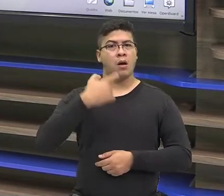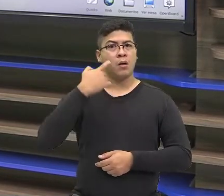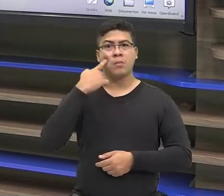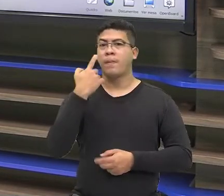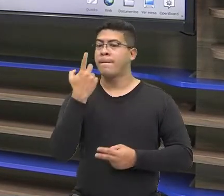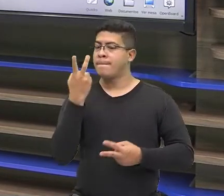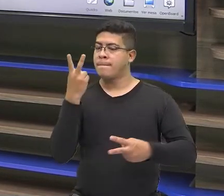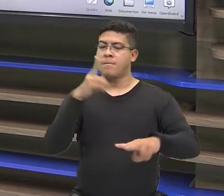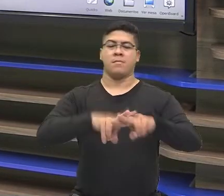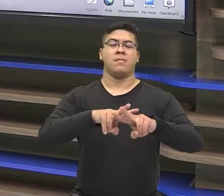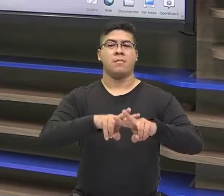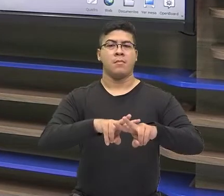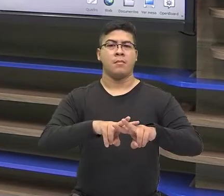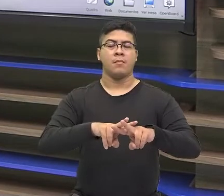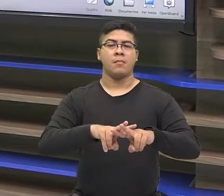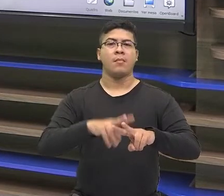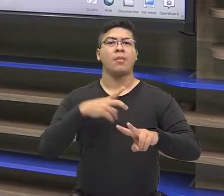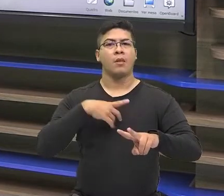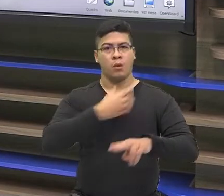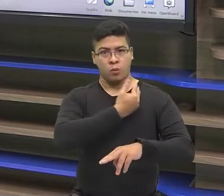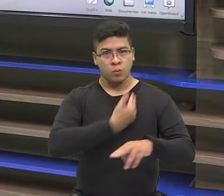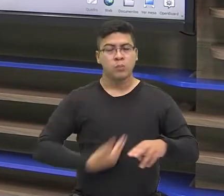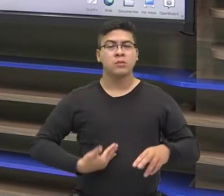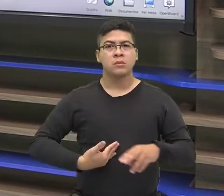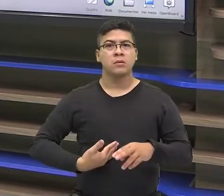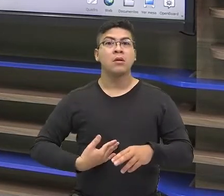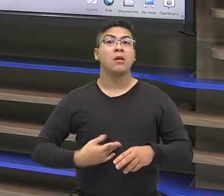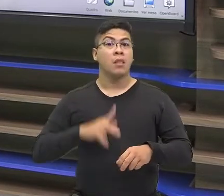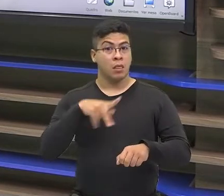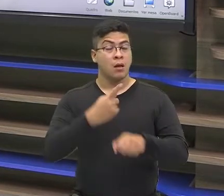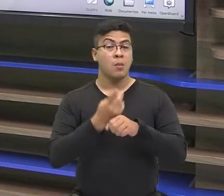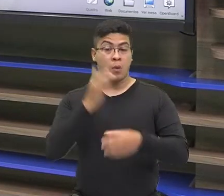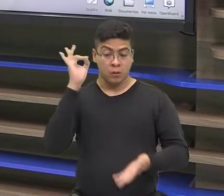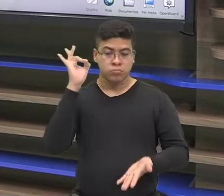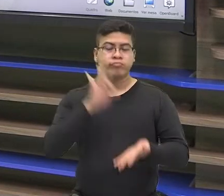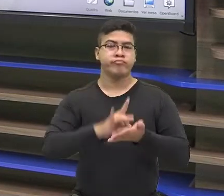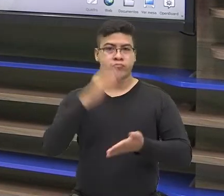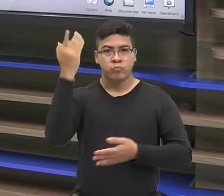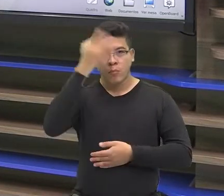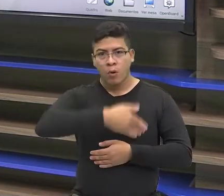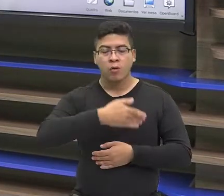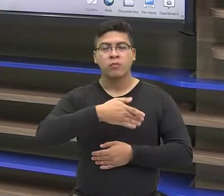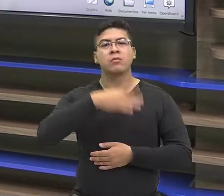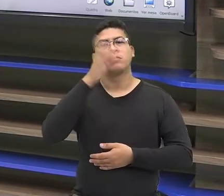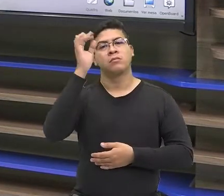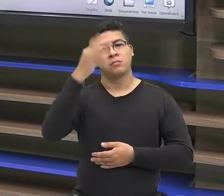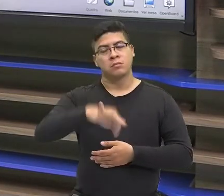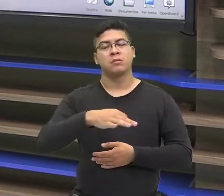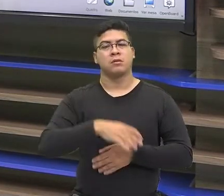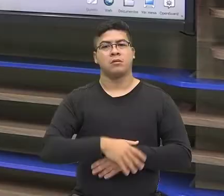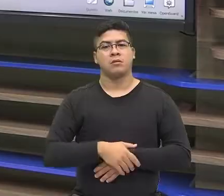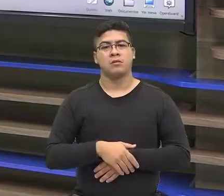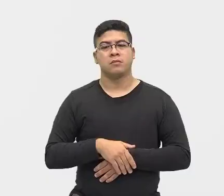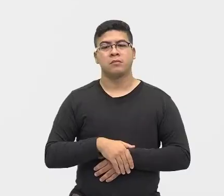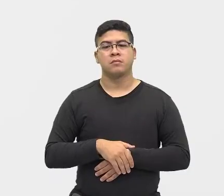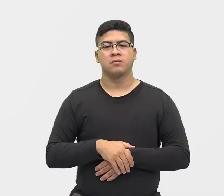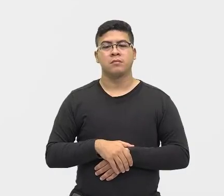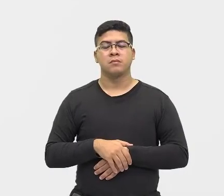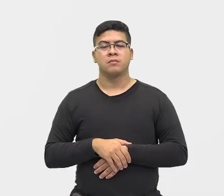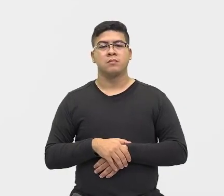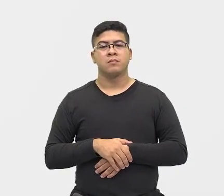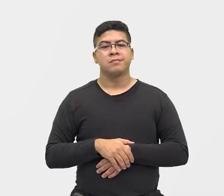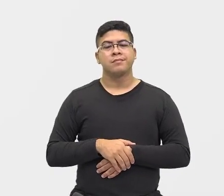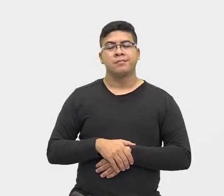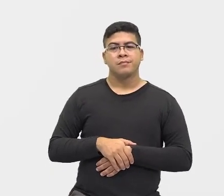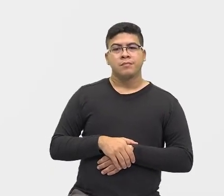porque ele indicava, e depois provou-se que ele estava certo. Né? Então, histórias aí de Monteiro Lobato. Prosseguindo, olha aí, falando mais a